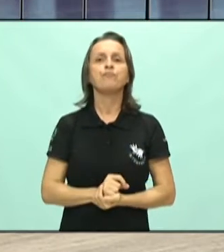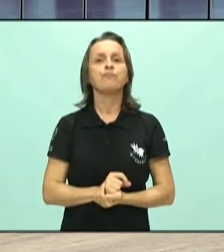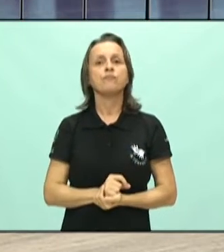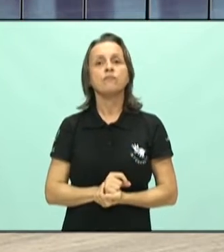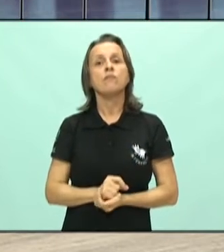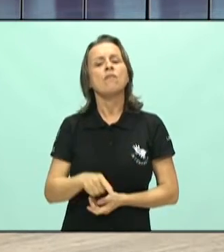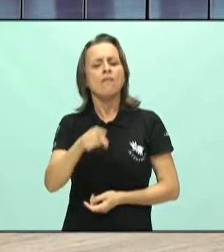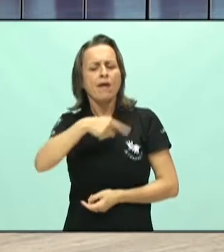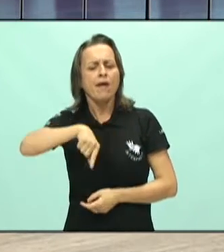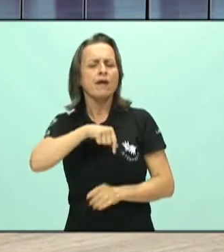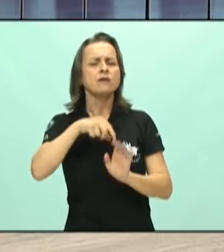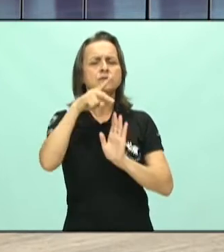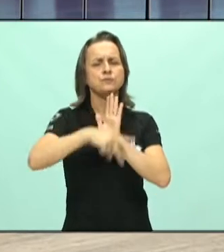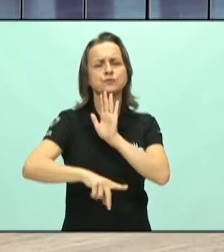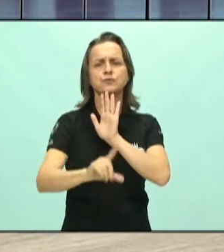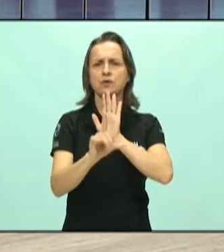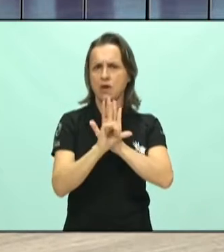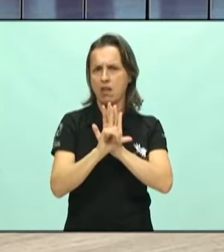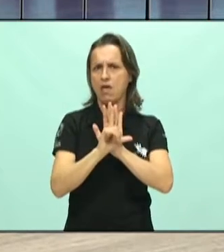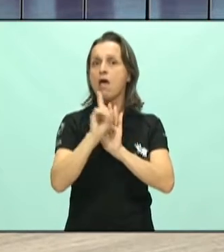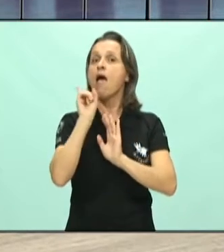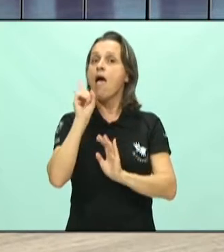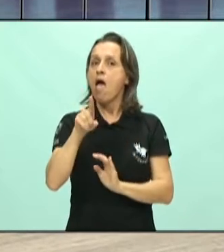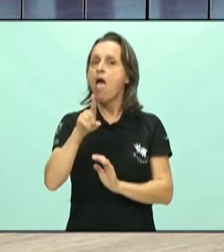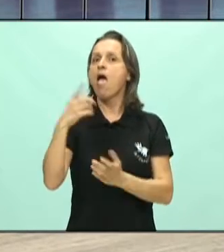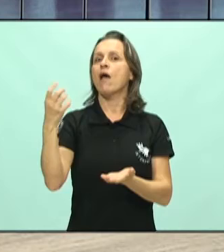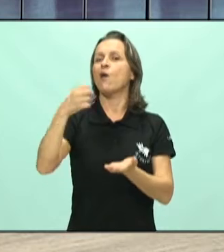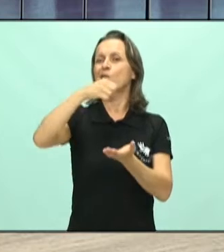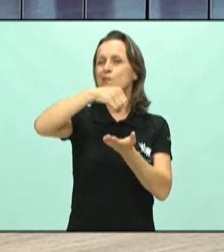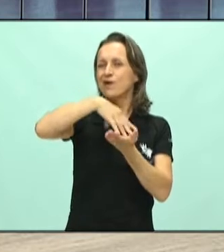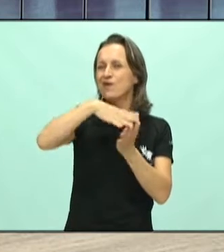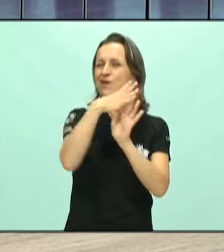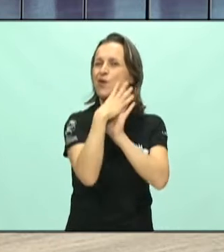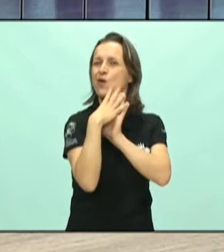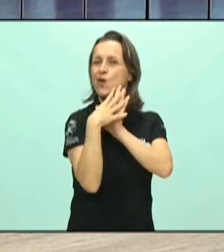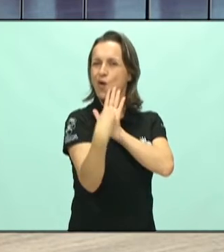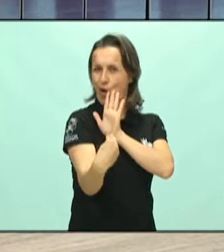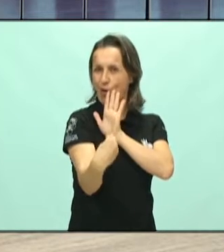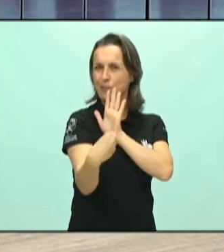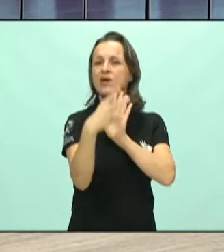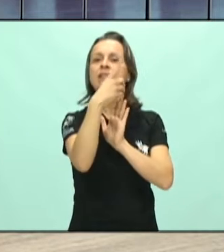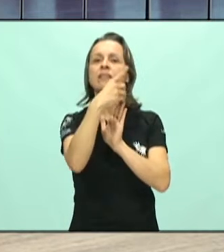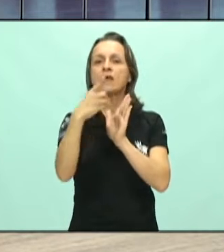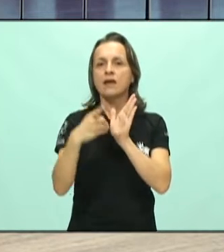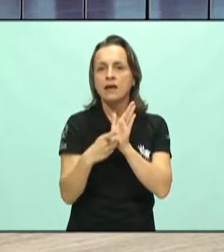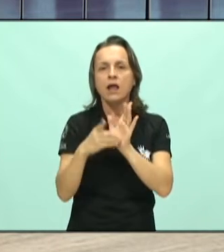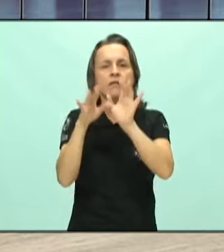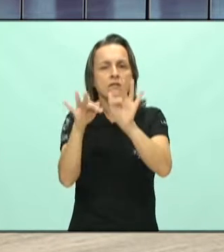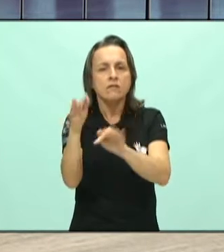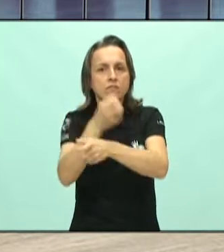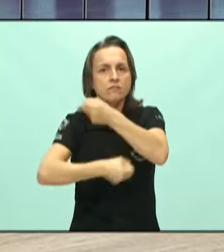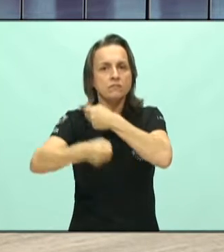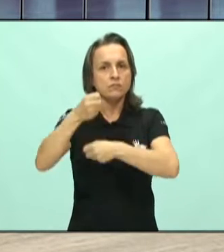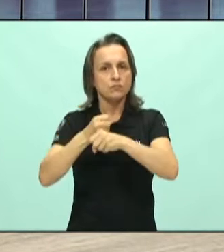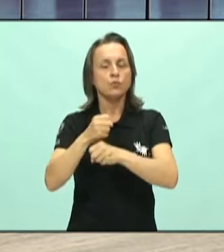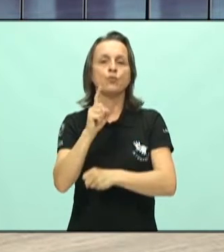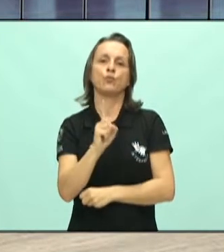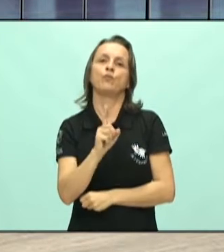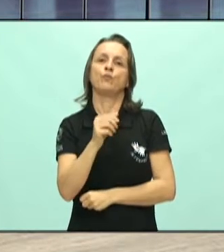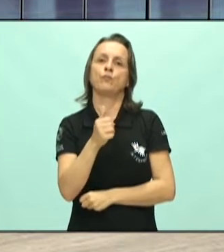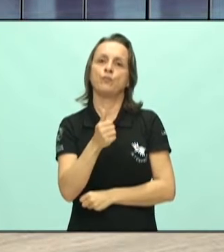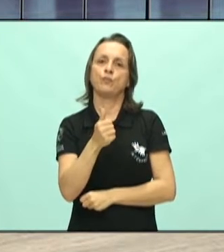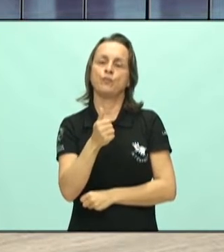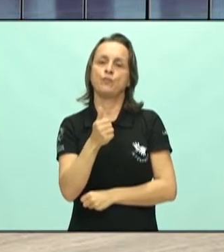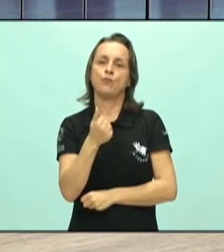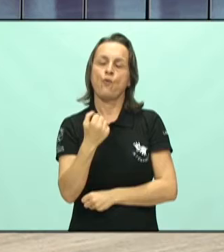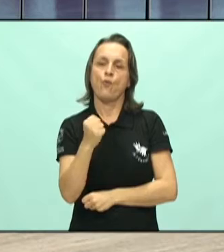Esse projeto de lei, ele é uma cópia dos decretos que foram do final do ano passado, 1866 e